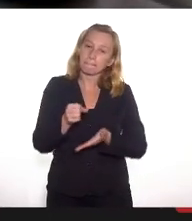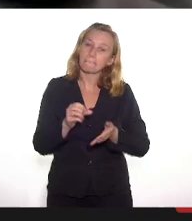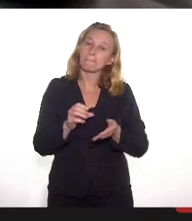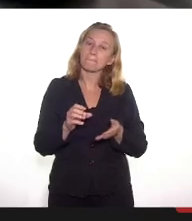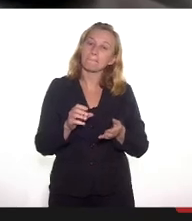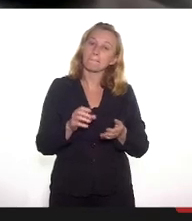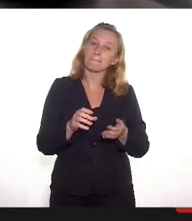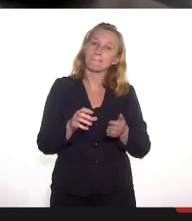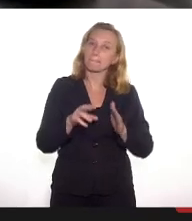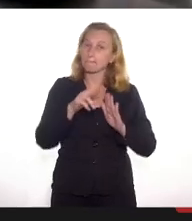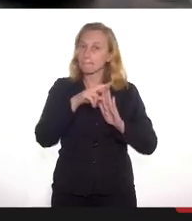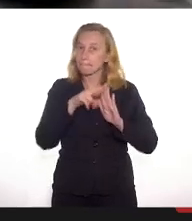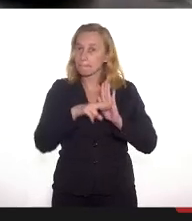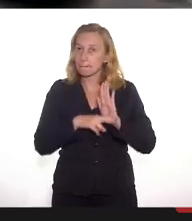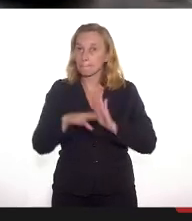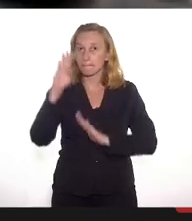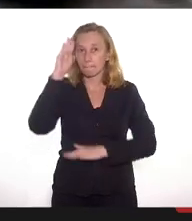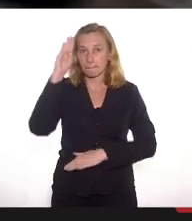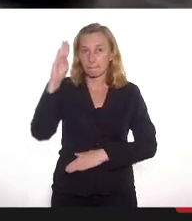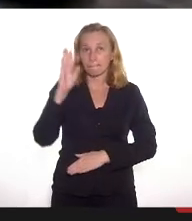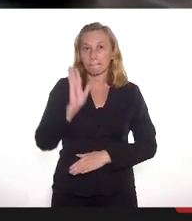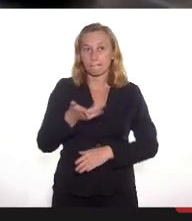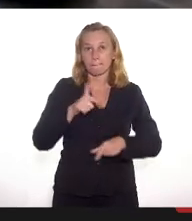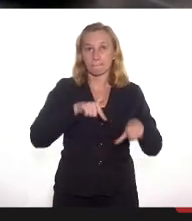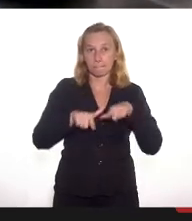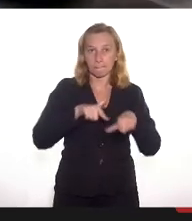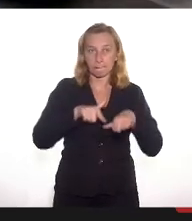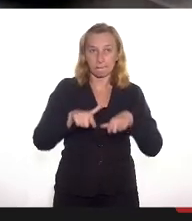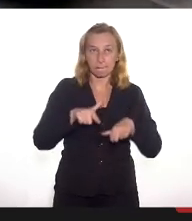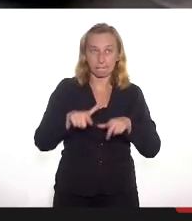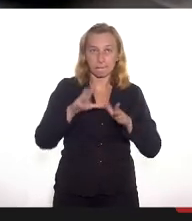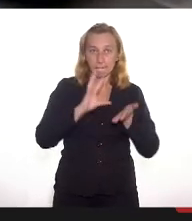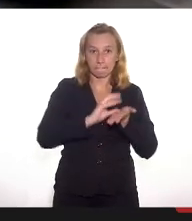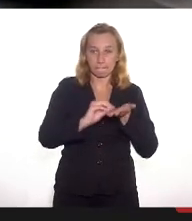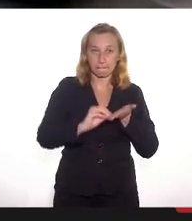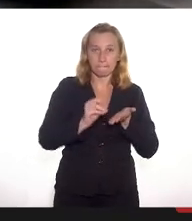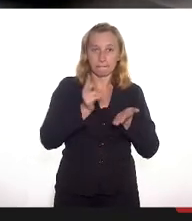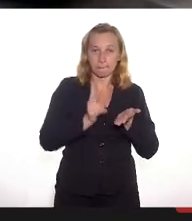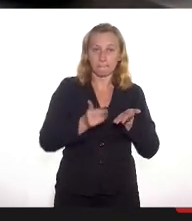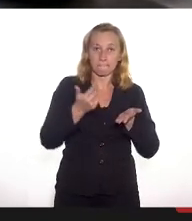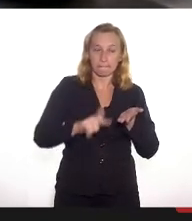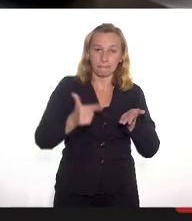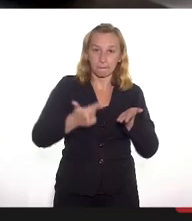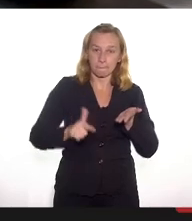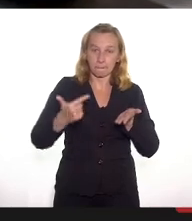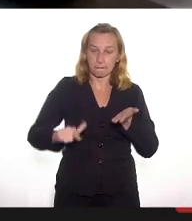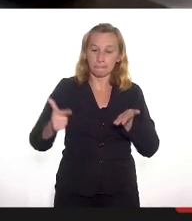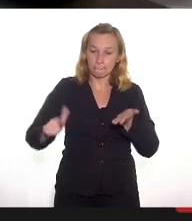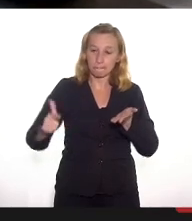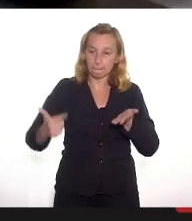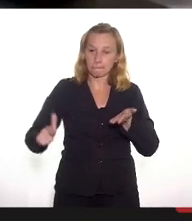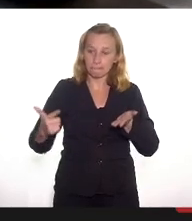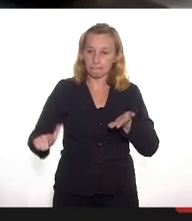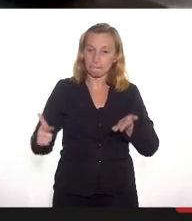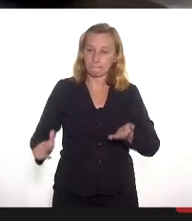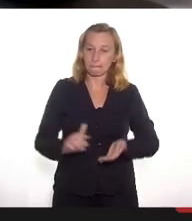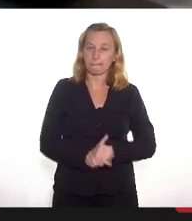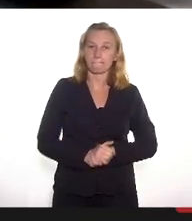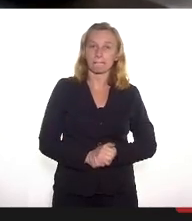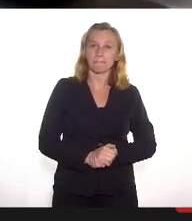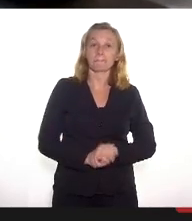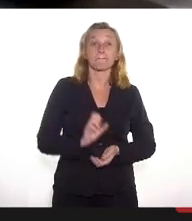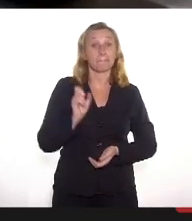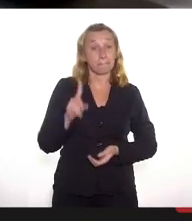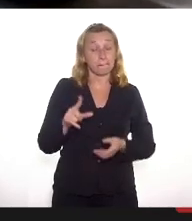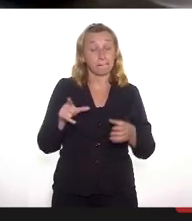conceito de prioridade ele já vem trabalhando por isso todas as faltas repetem isso tá que é a questão do